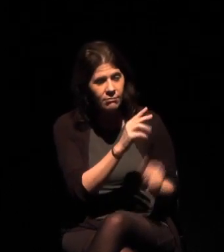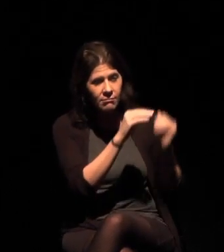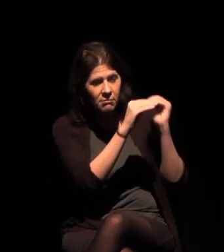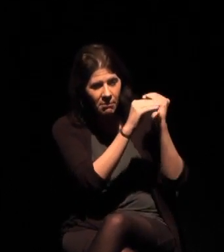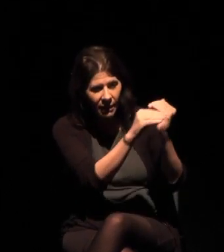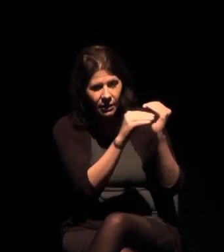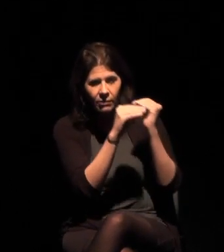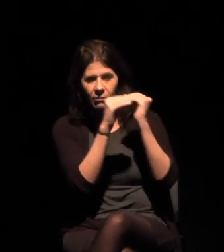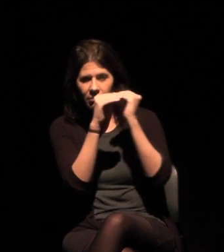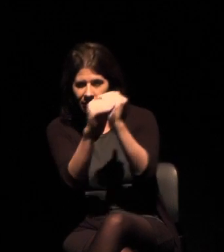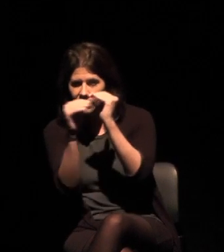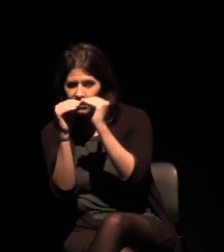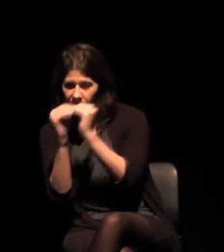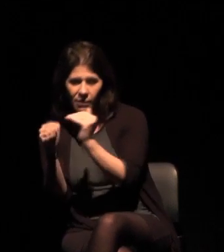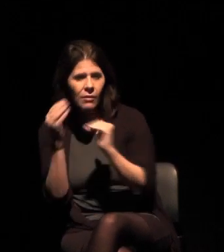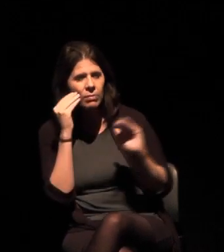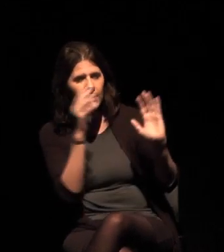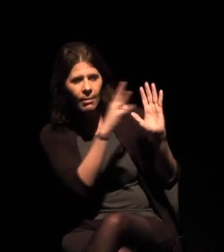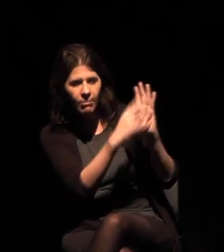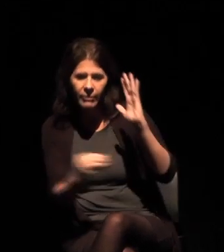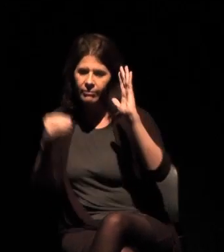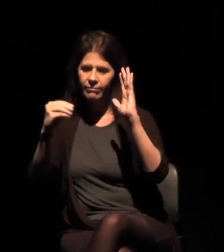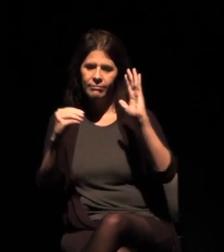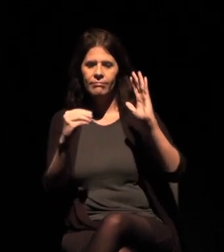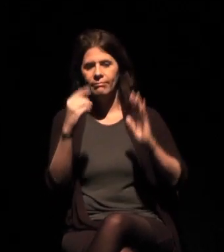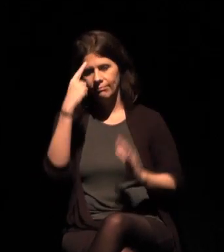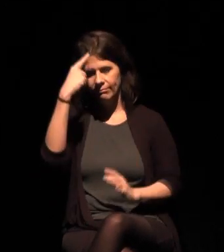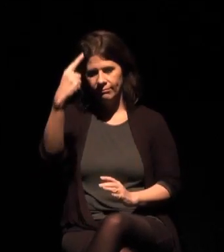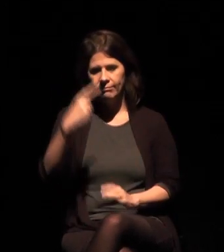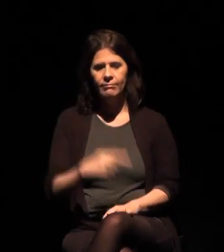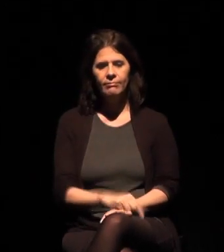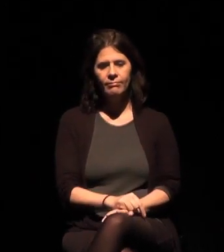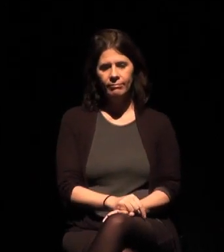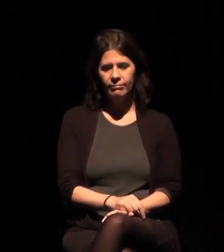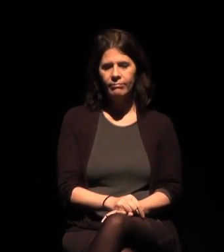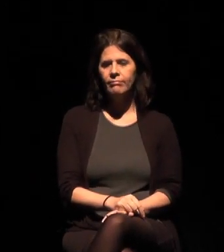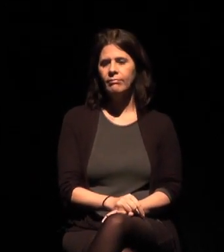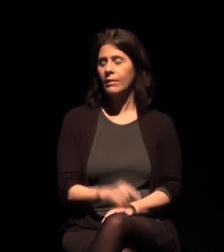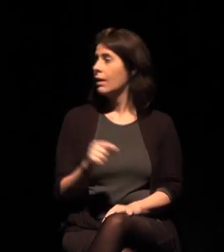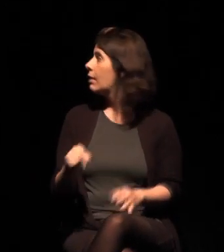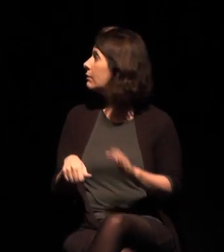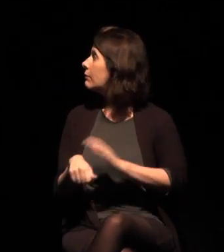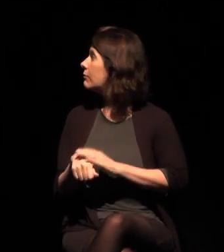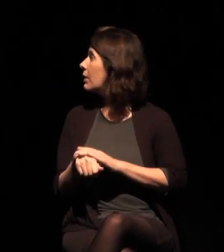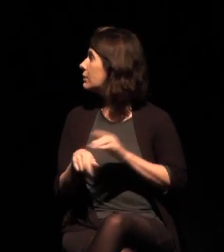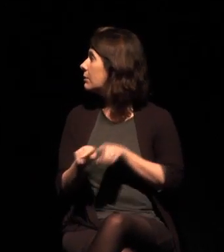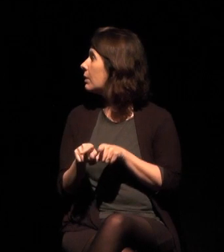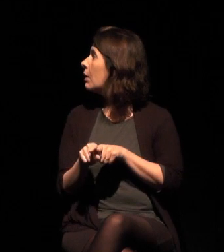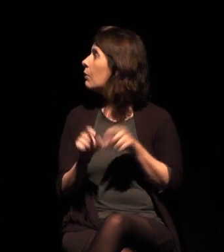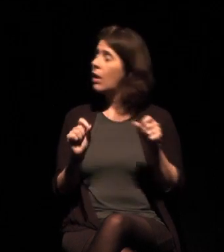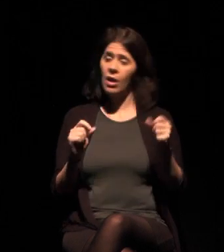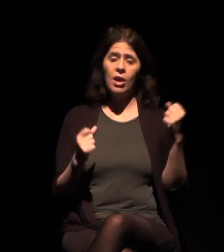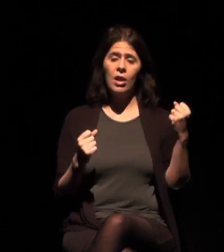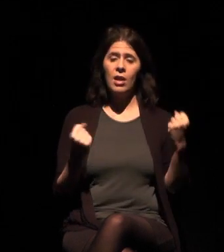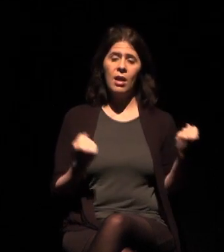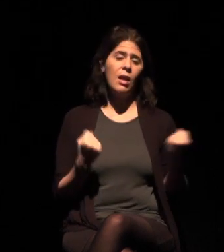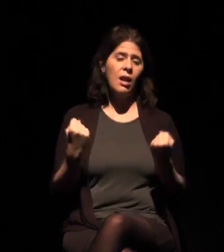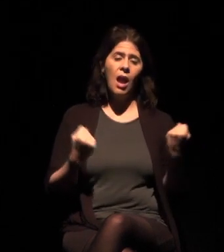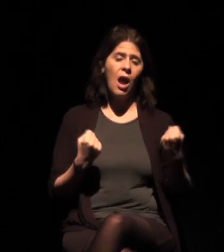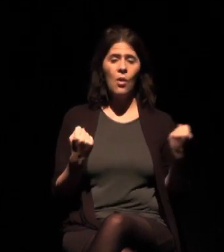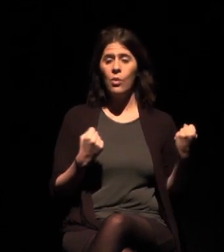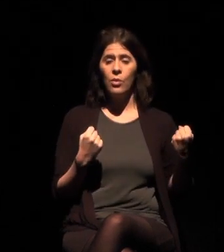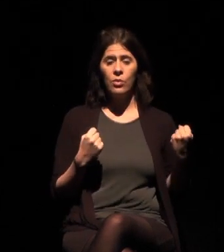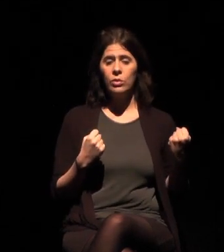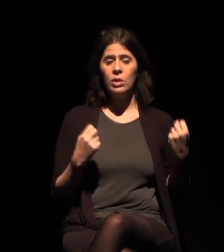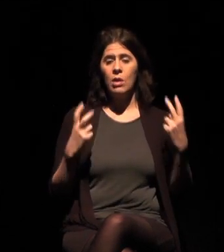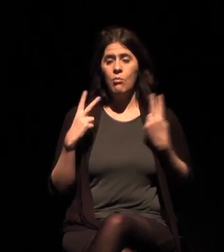isso tem sido muito usado também para fazer é a direção autônoma em veículos né então existem redes neurais que